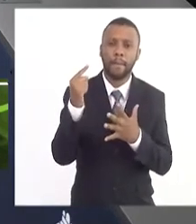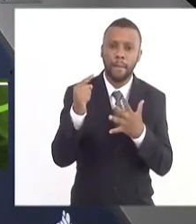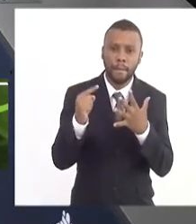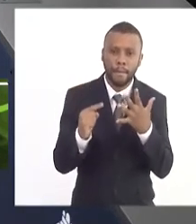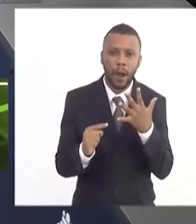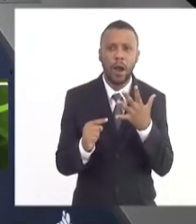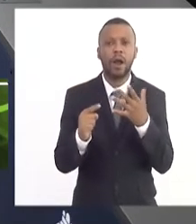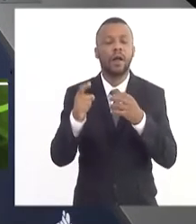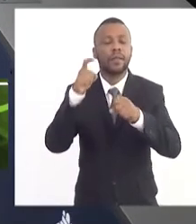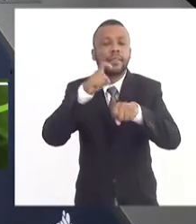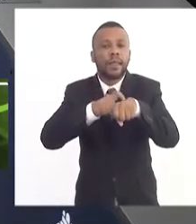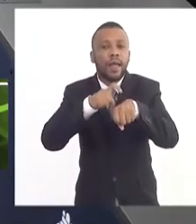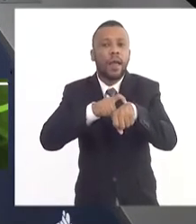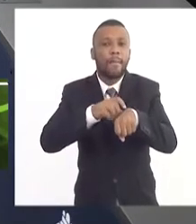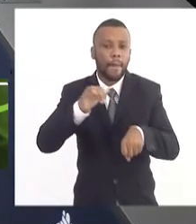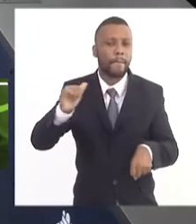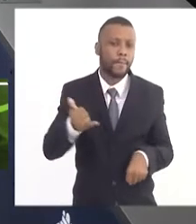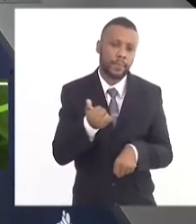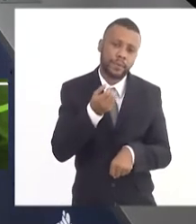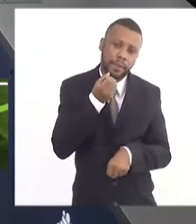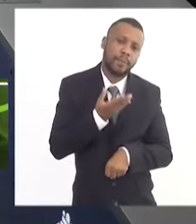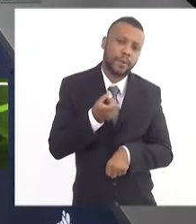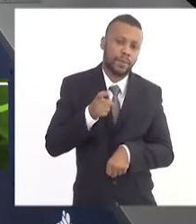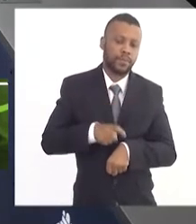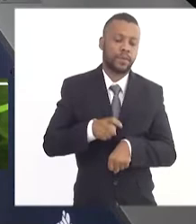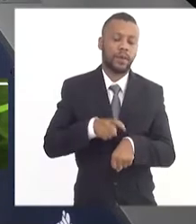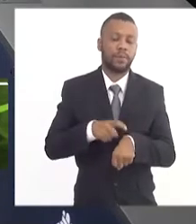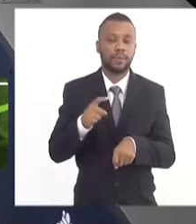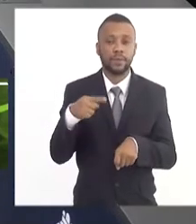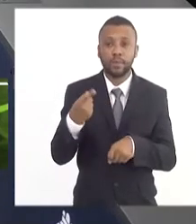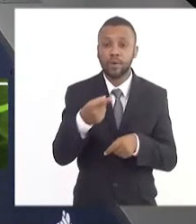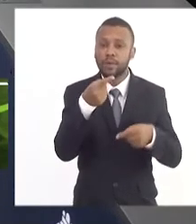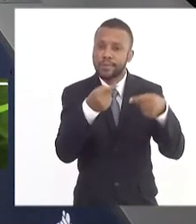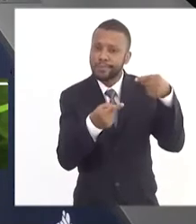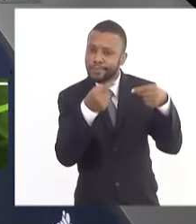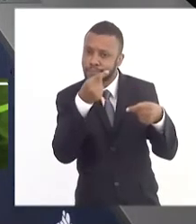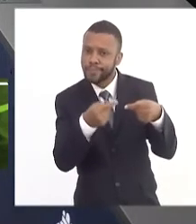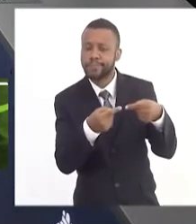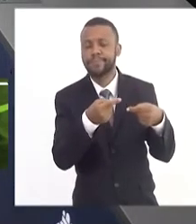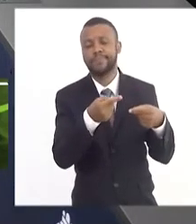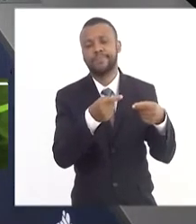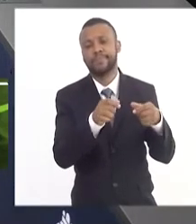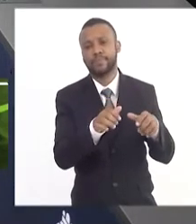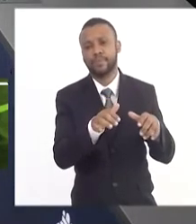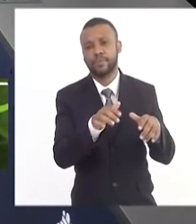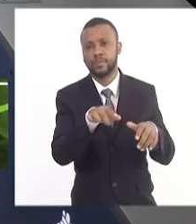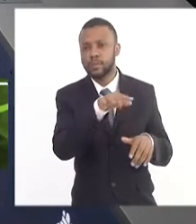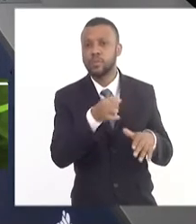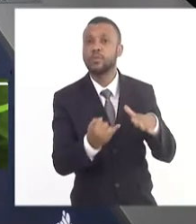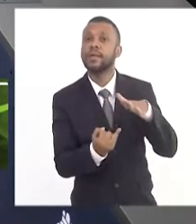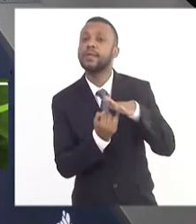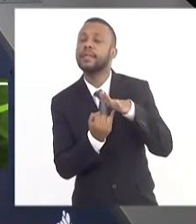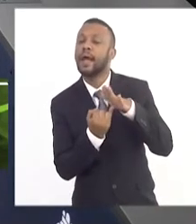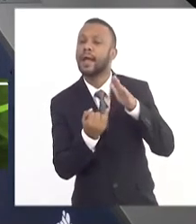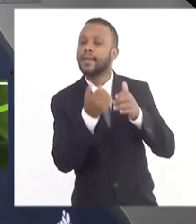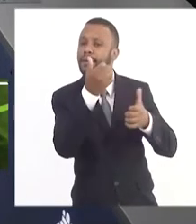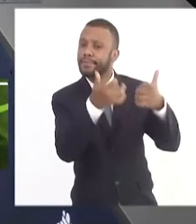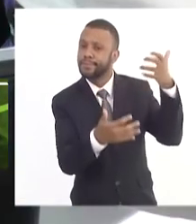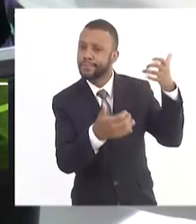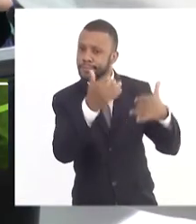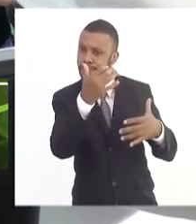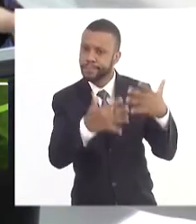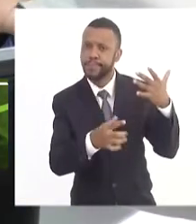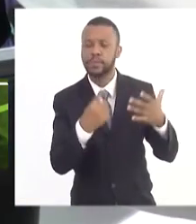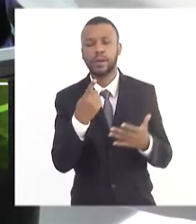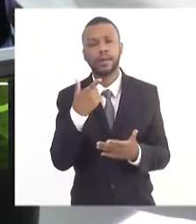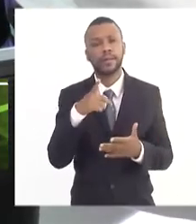de tempo, depois da preleção também do INEA, para que a gente tenha a visão do